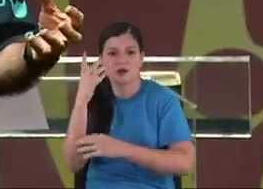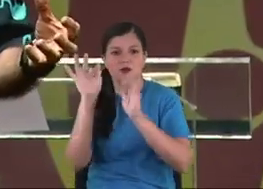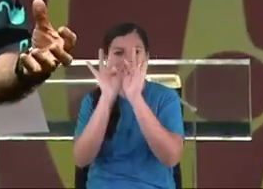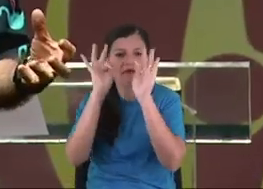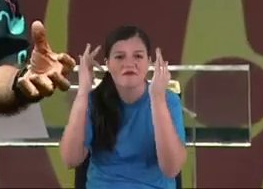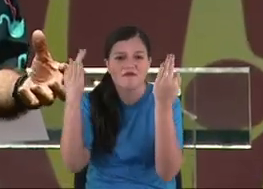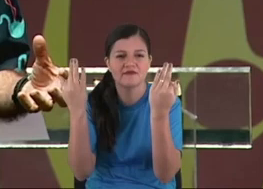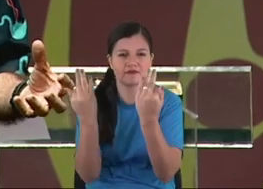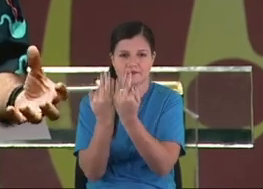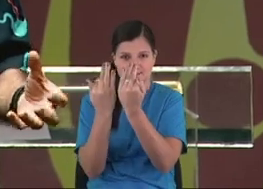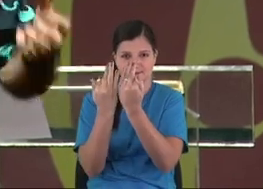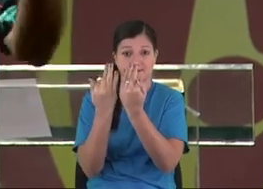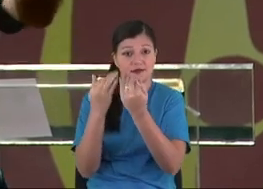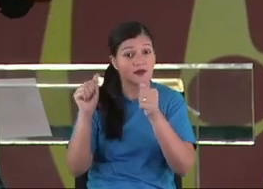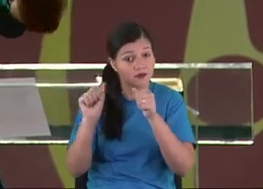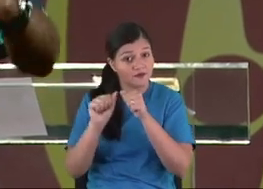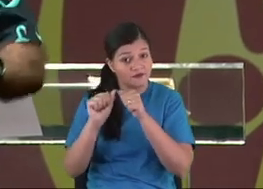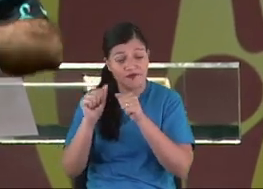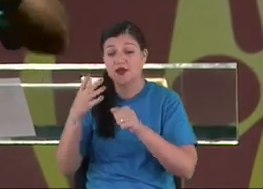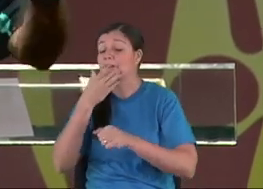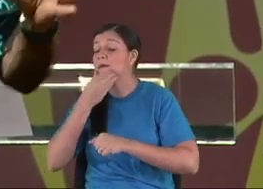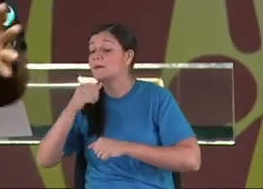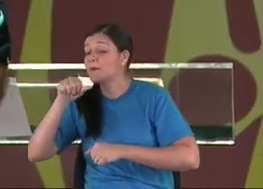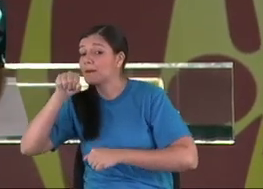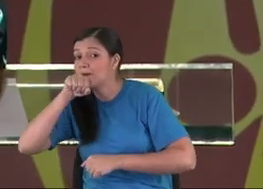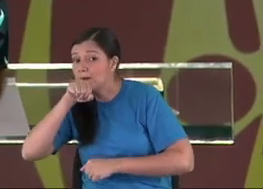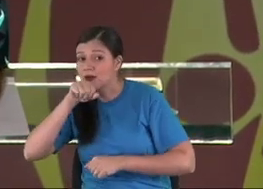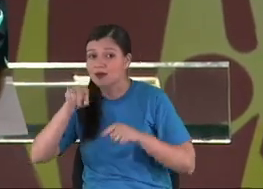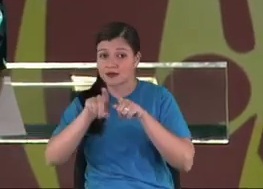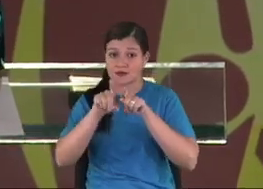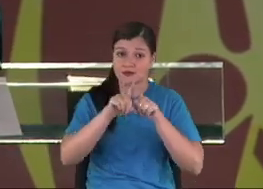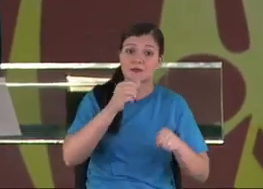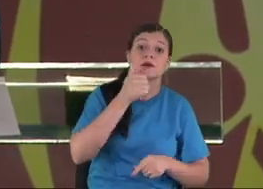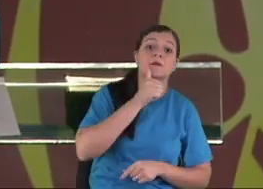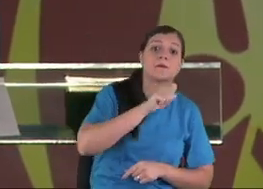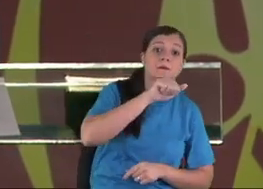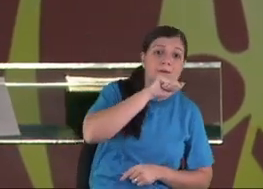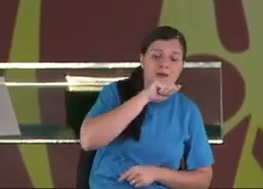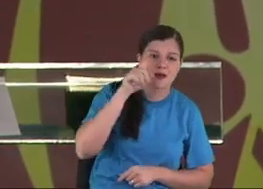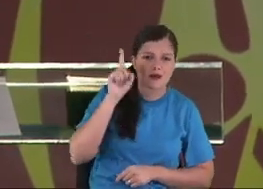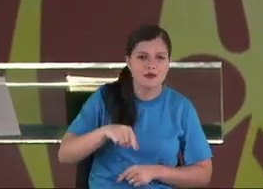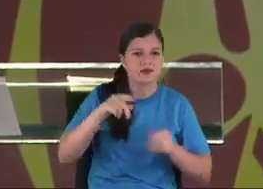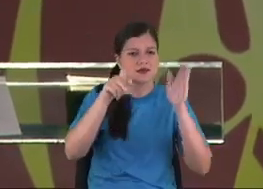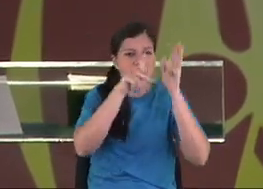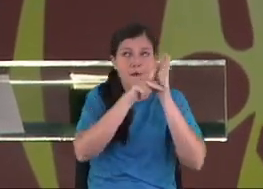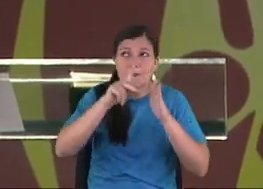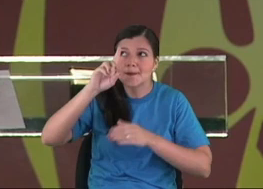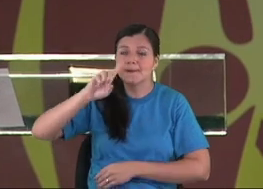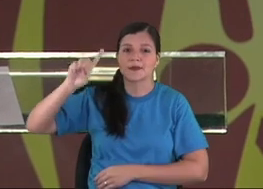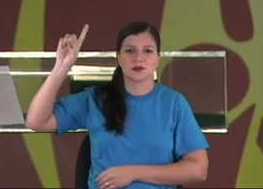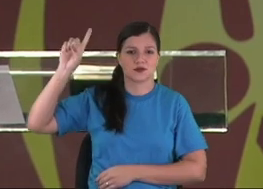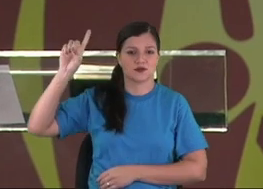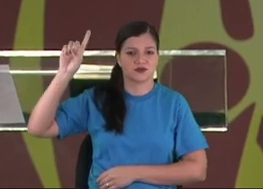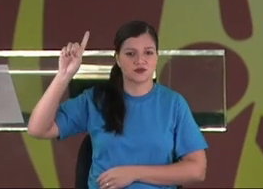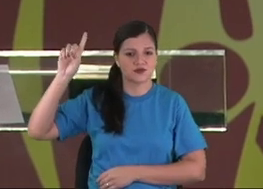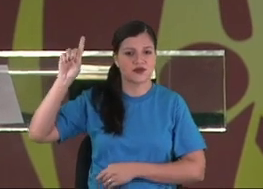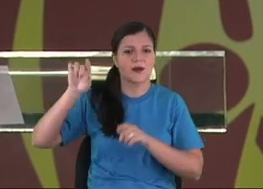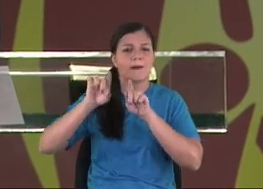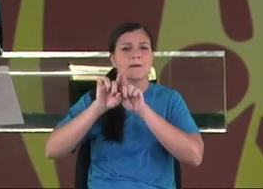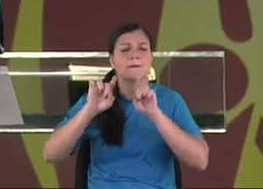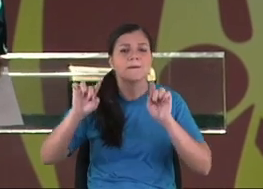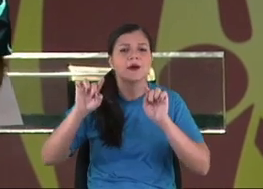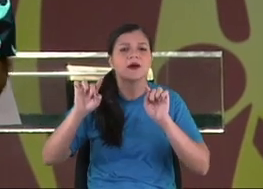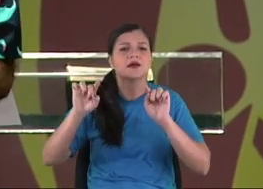criou pai e mãe. Esse é o plano de Deus. Grande parte da